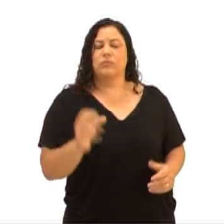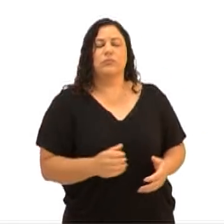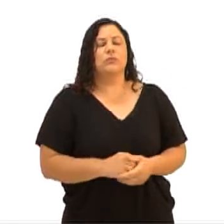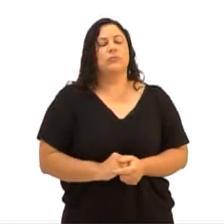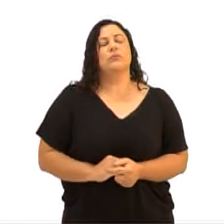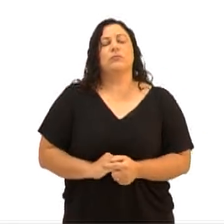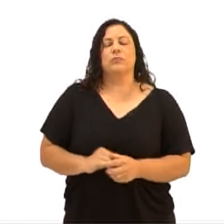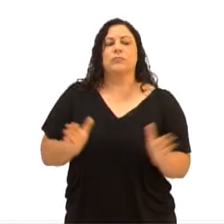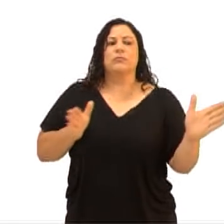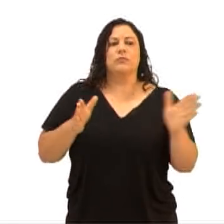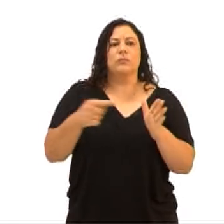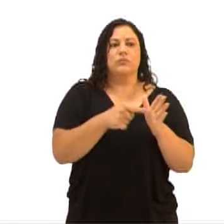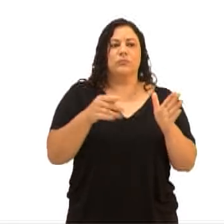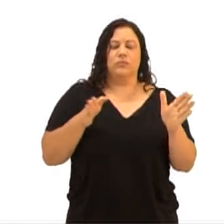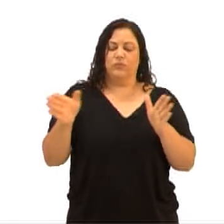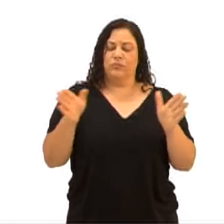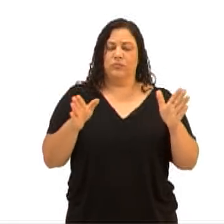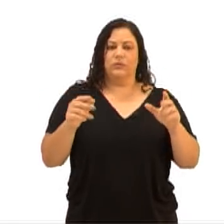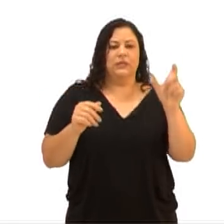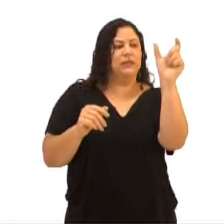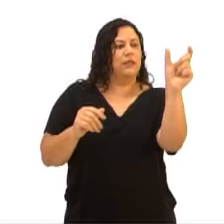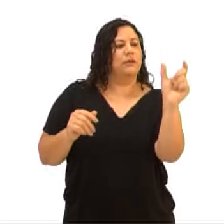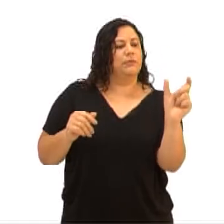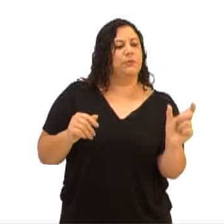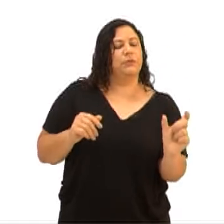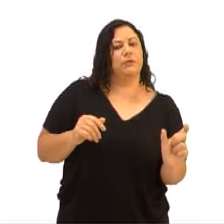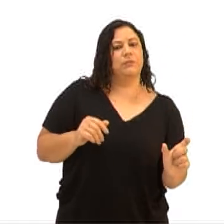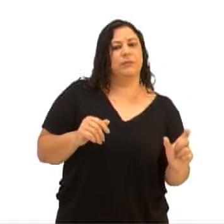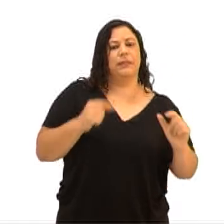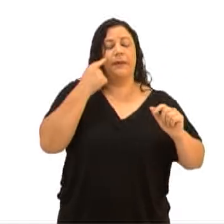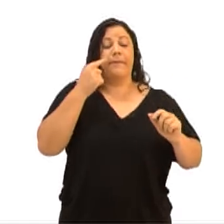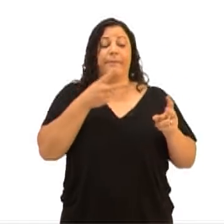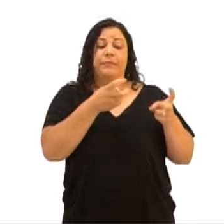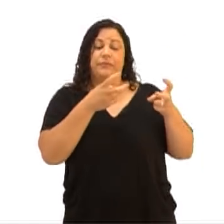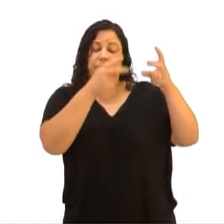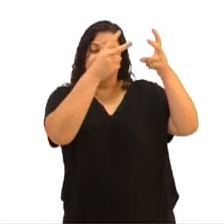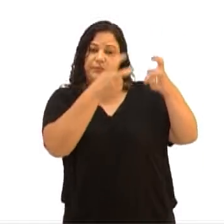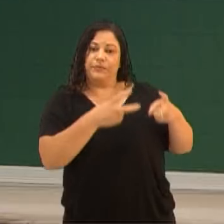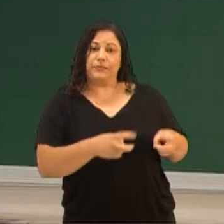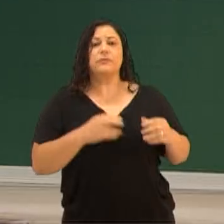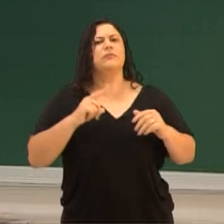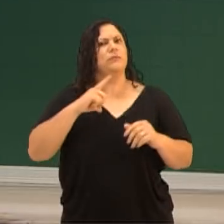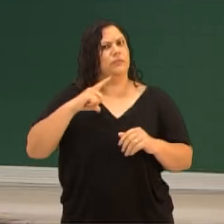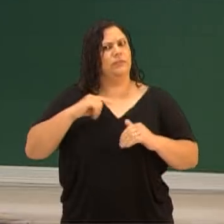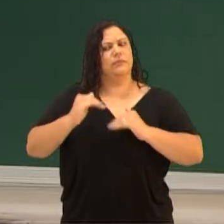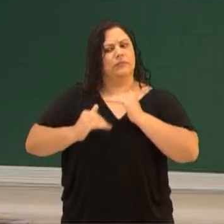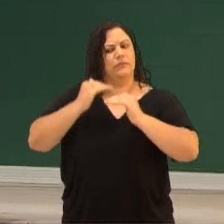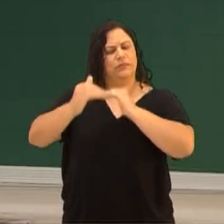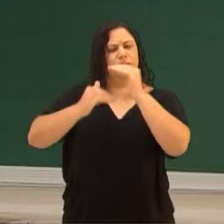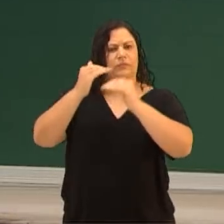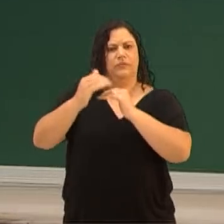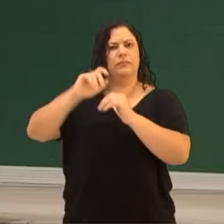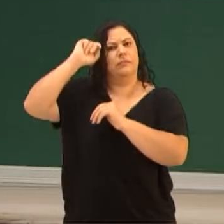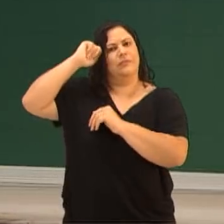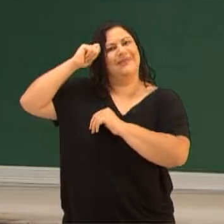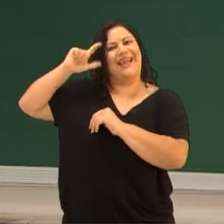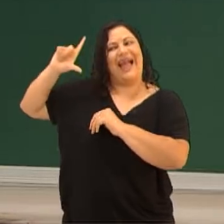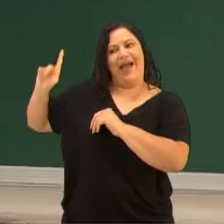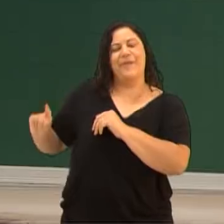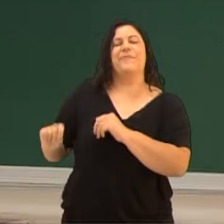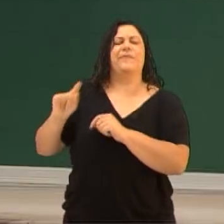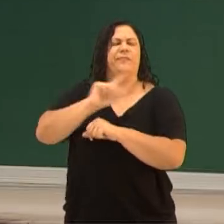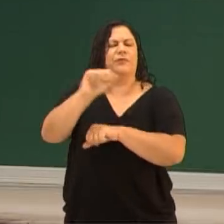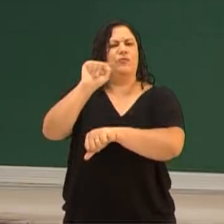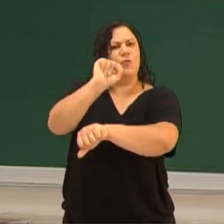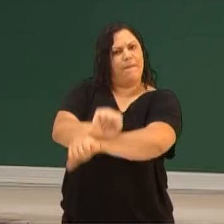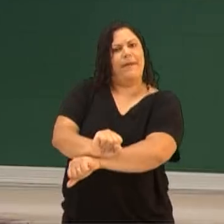95 e 2015. Aqui 4, 2, assim vai crescendo. Então houve um crescimento. A África não está estagnada, às vezes como a gente